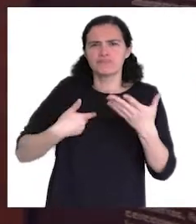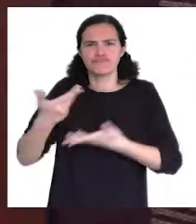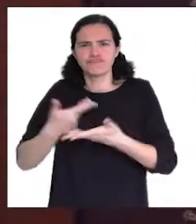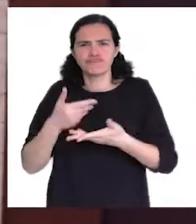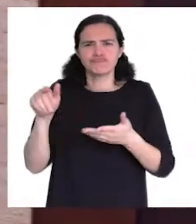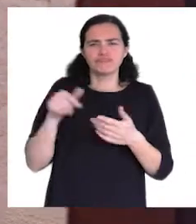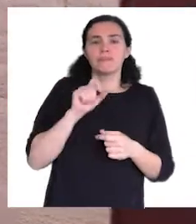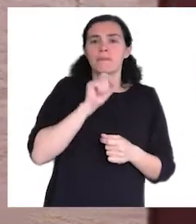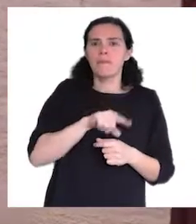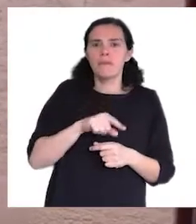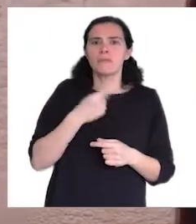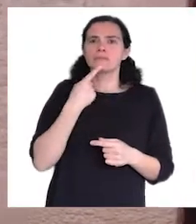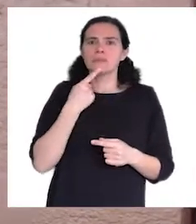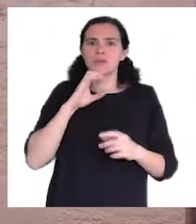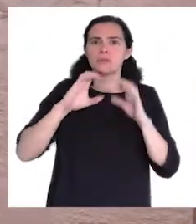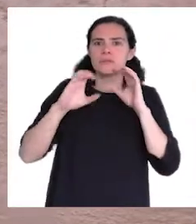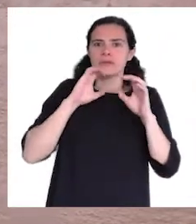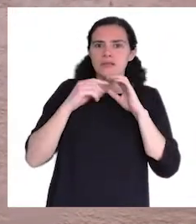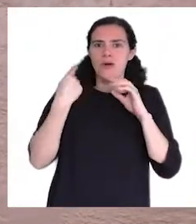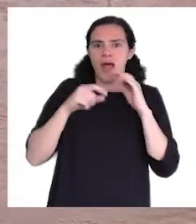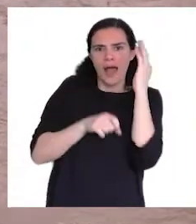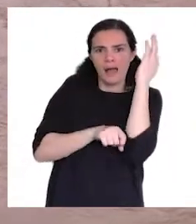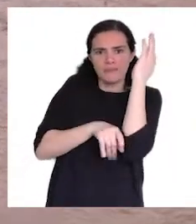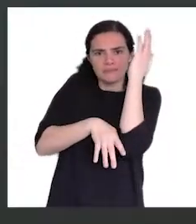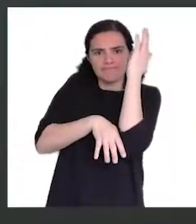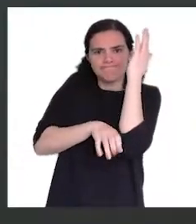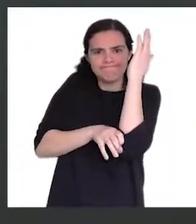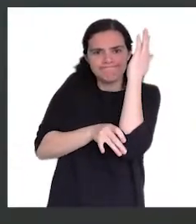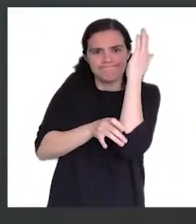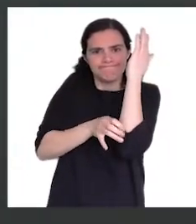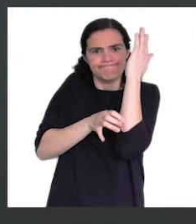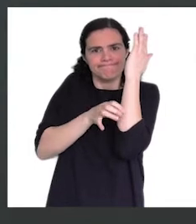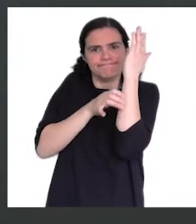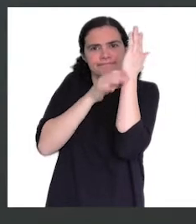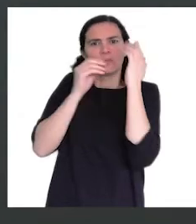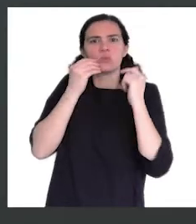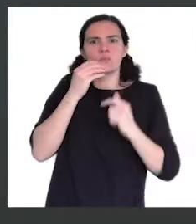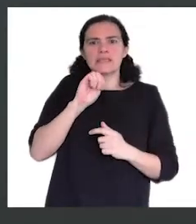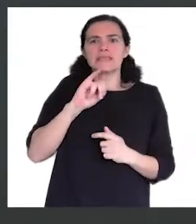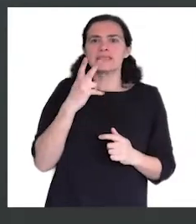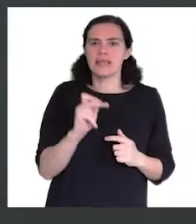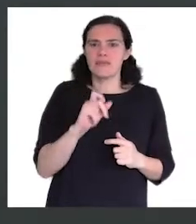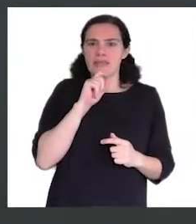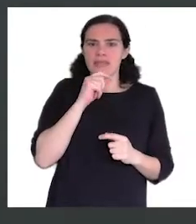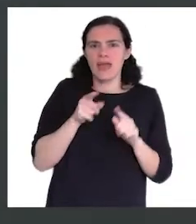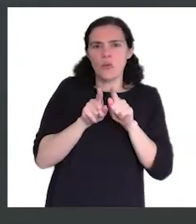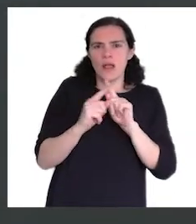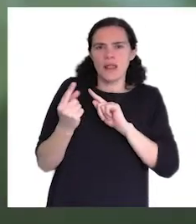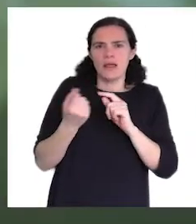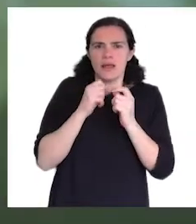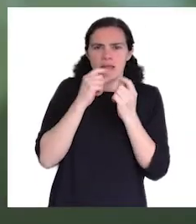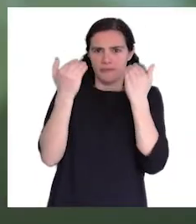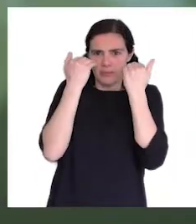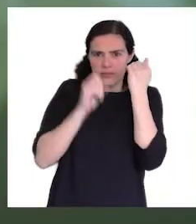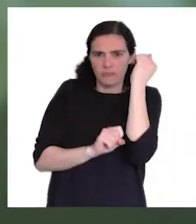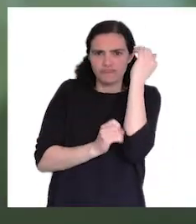participar e perceber que há toda uma comunicação ascendente que é feita através da seiva e que consegue, no fundo, criar esse transporte e trazer